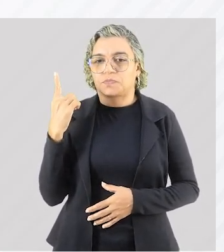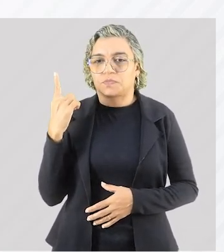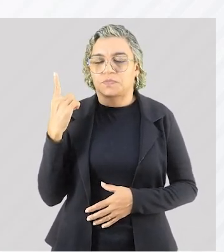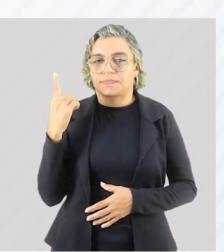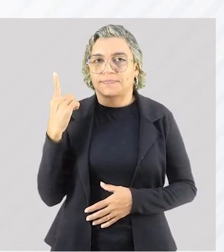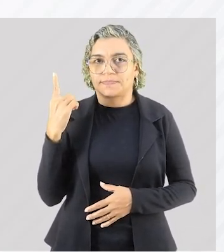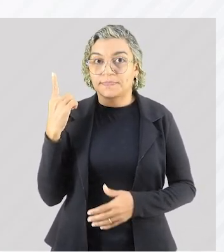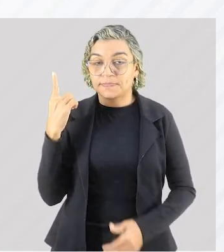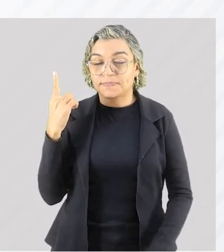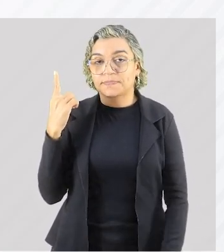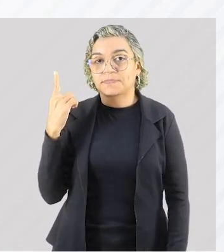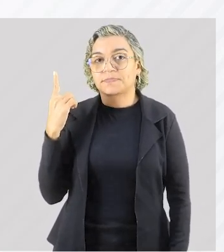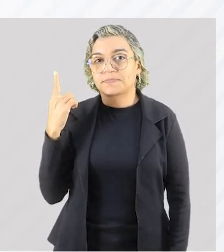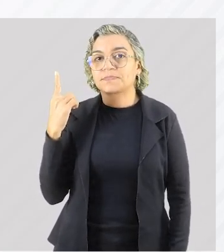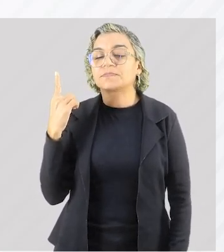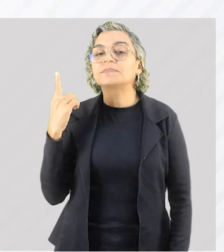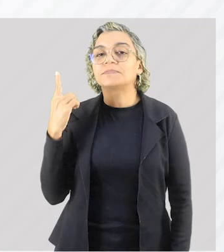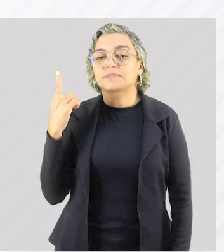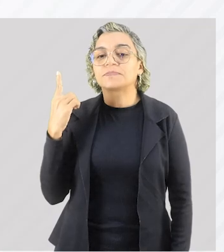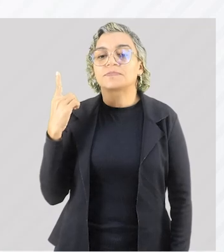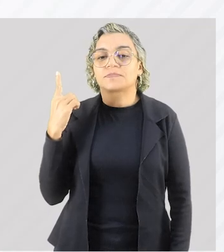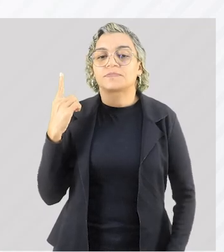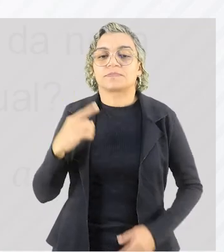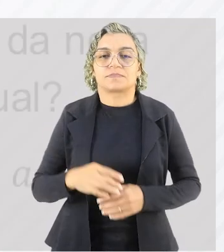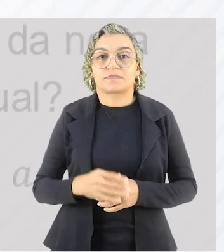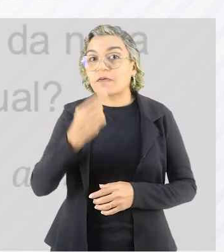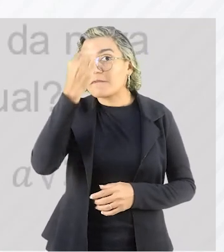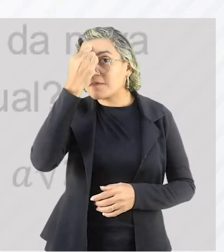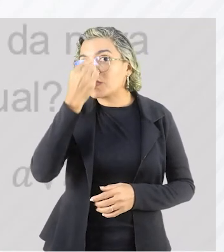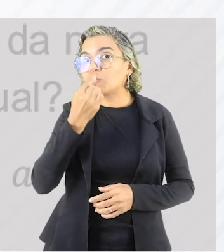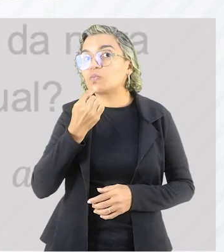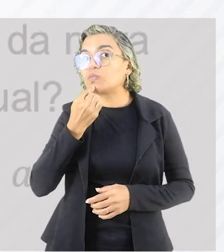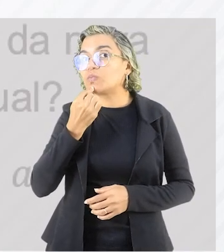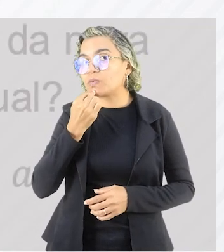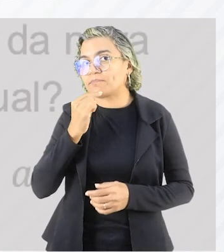de medida, como representado na figura.